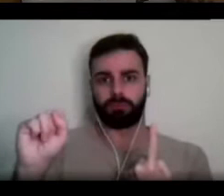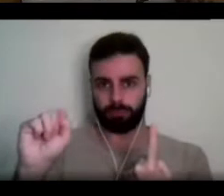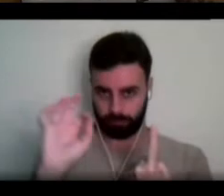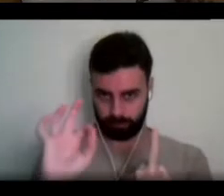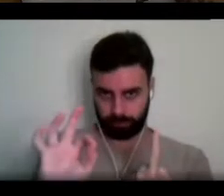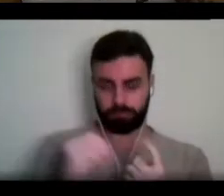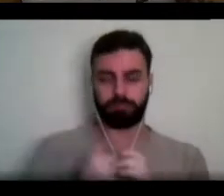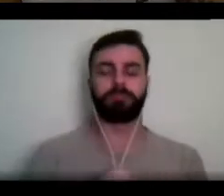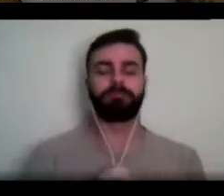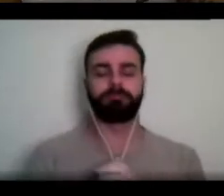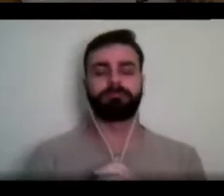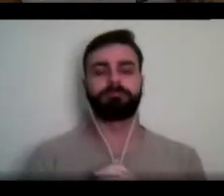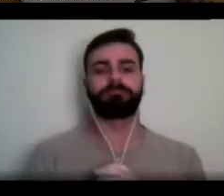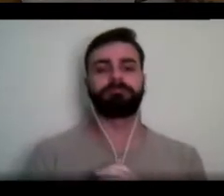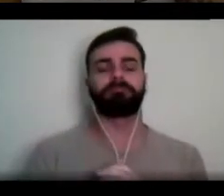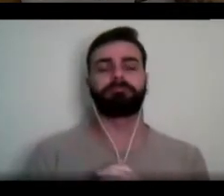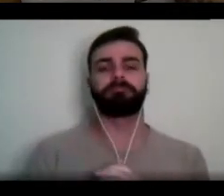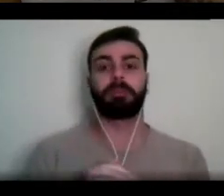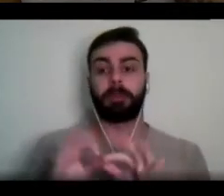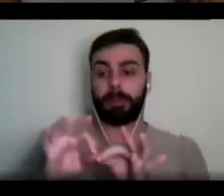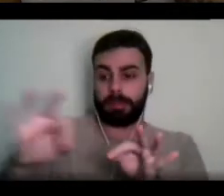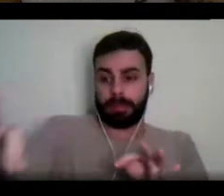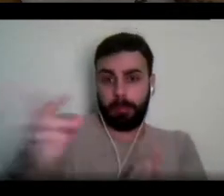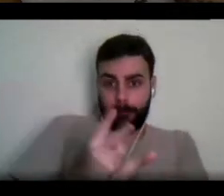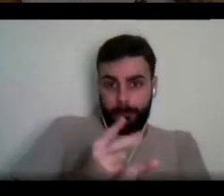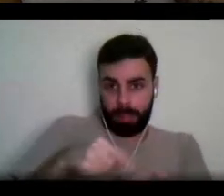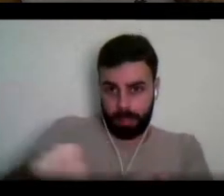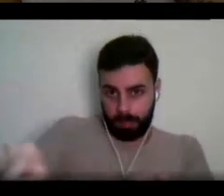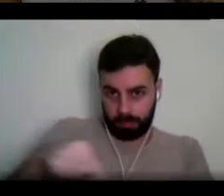gasta 15 segundos